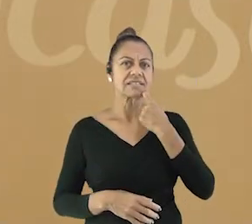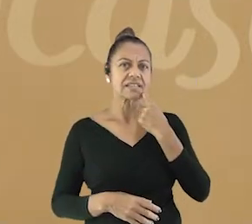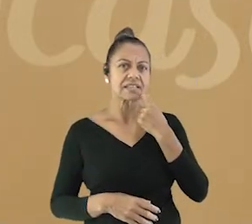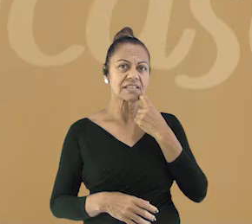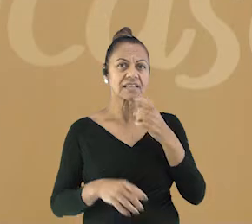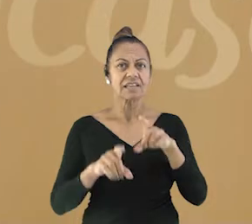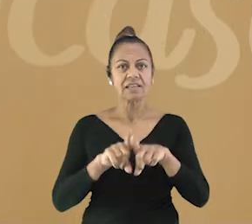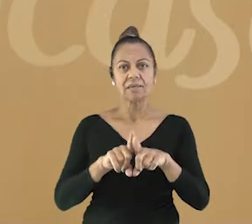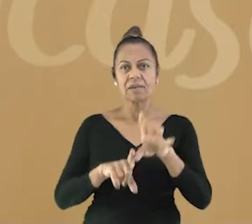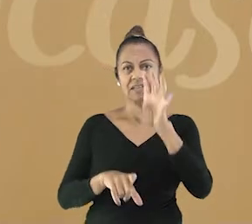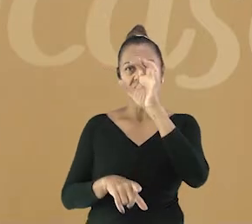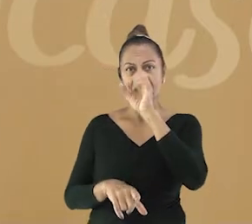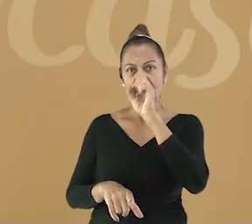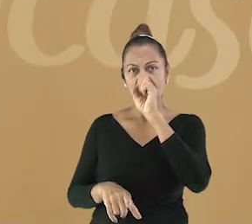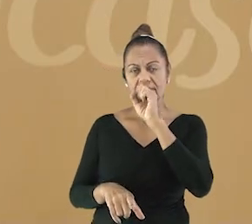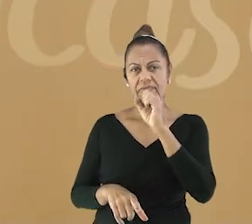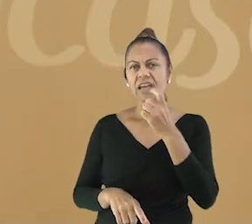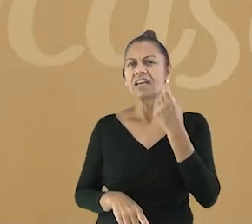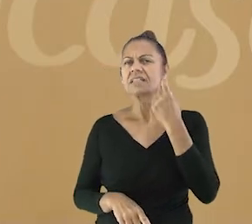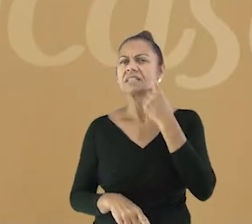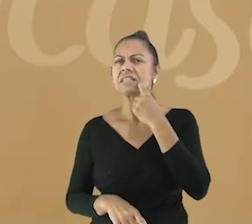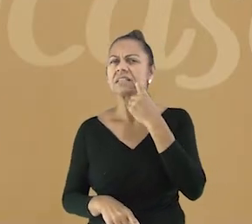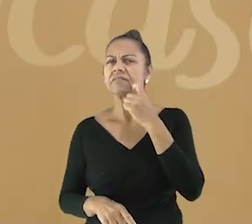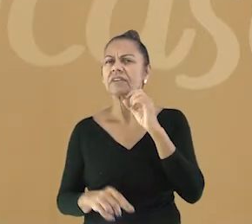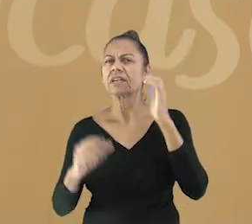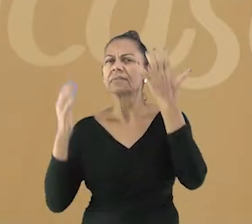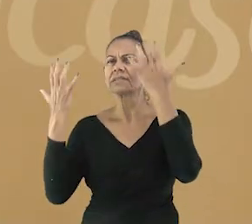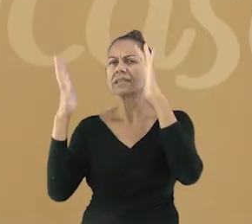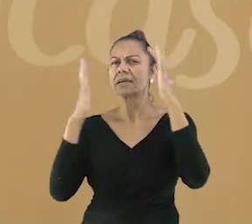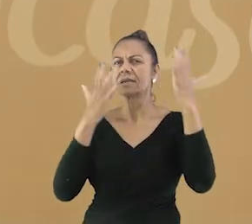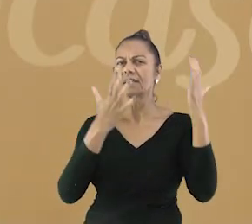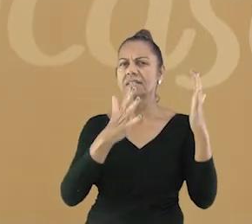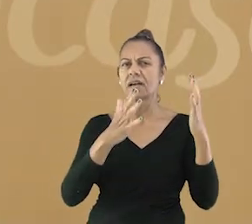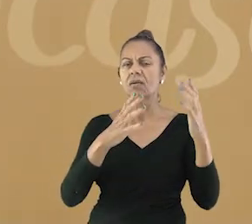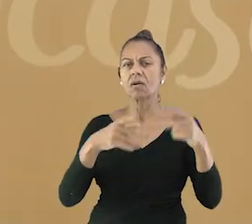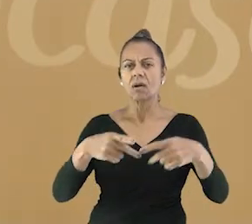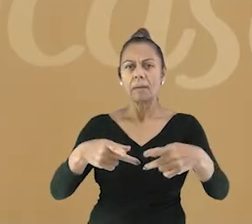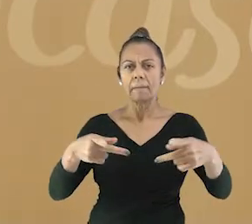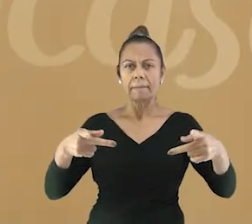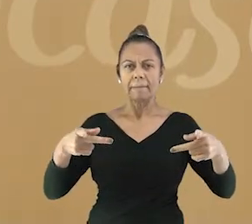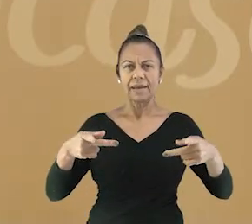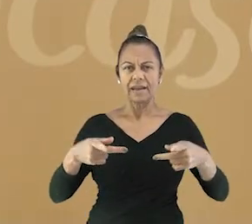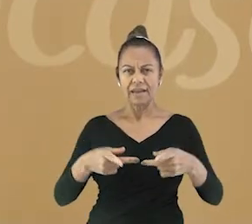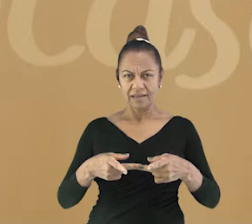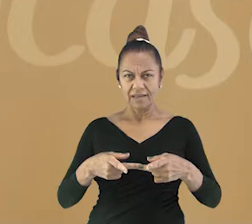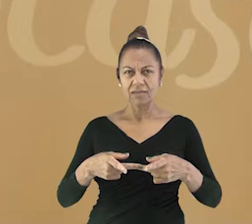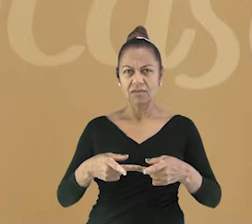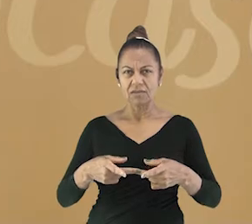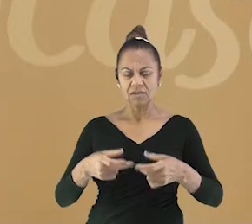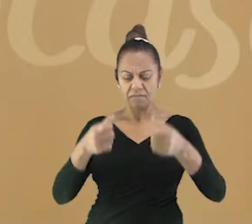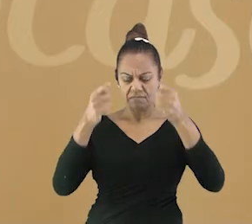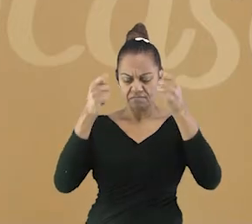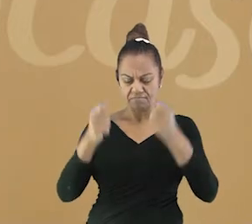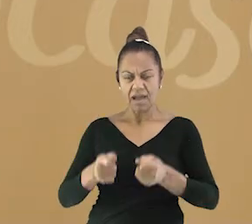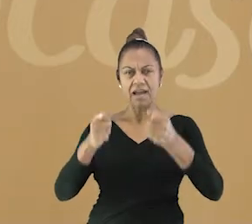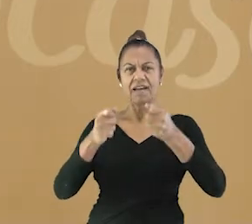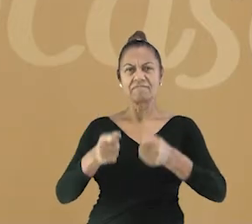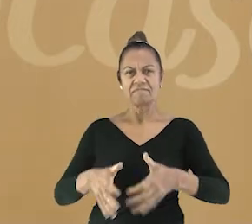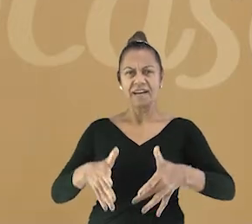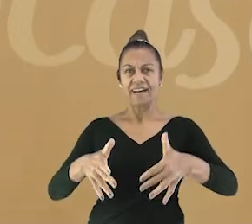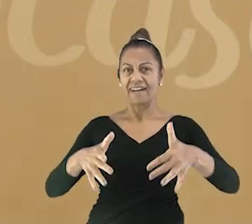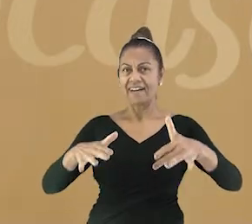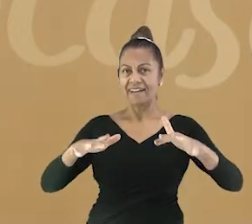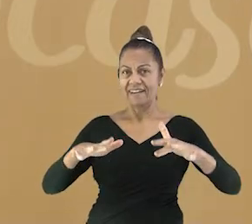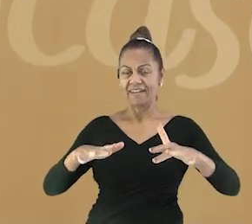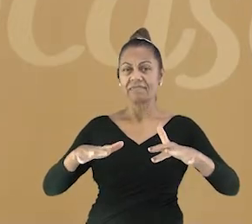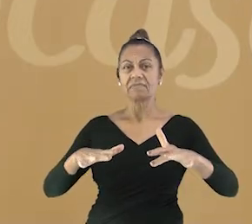festa levadas por uma carroça. E a festa de casamento acontece por 2 dias, na sexta e no